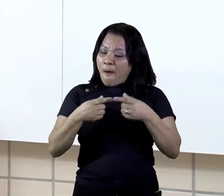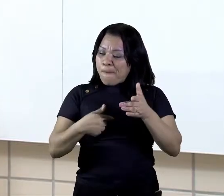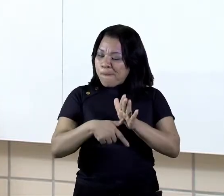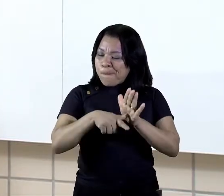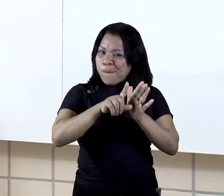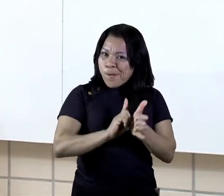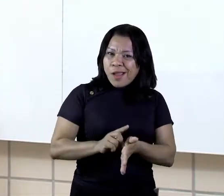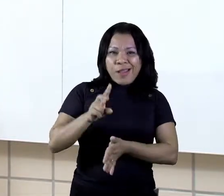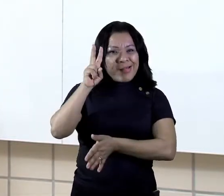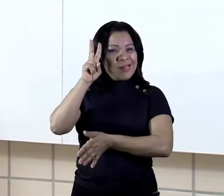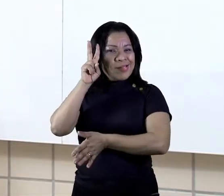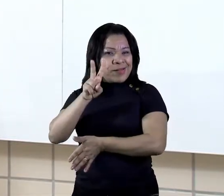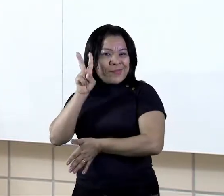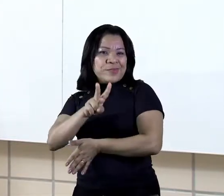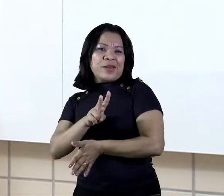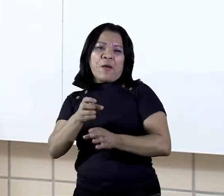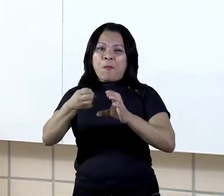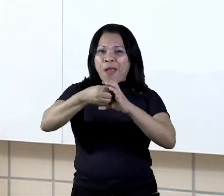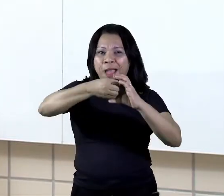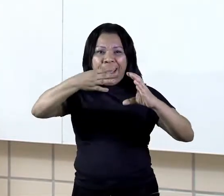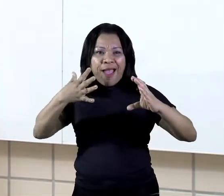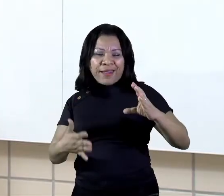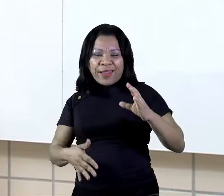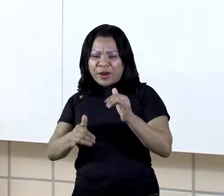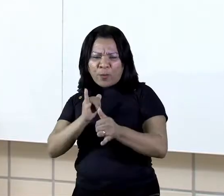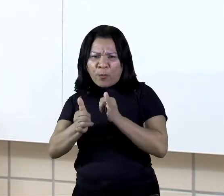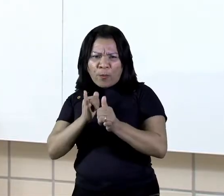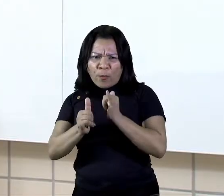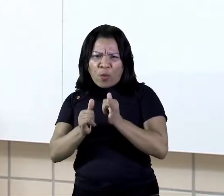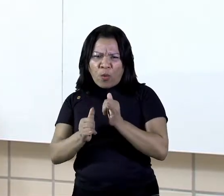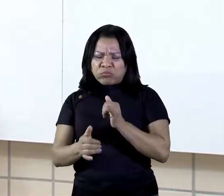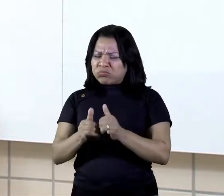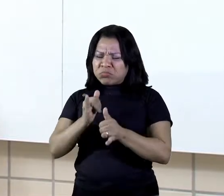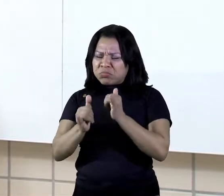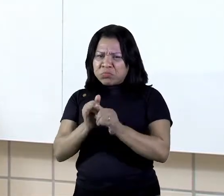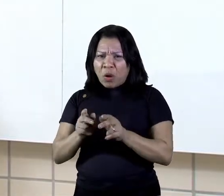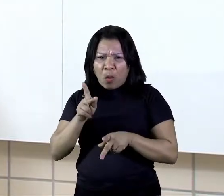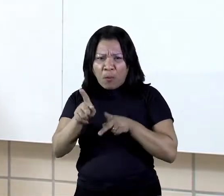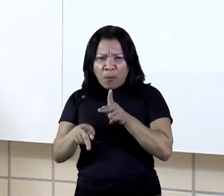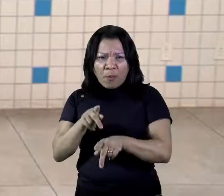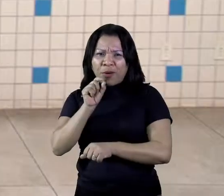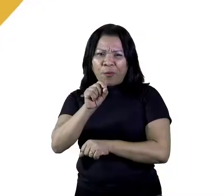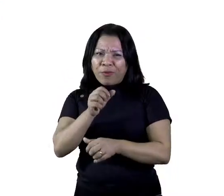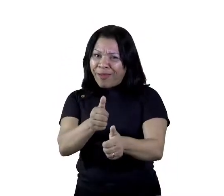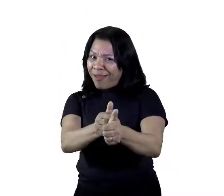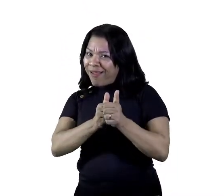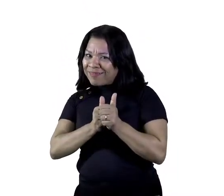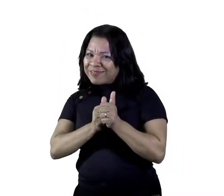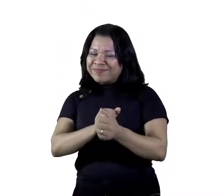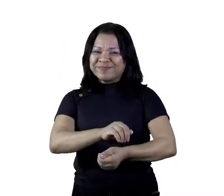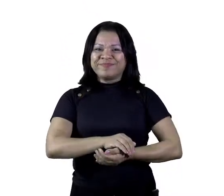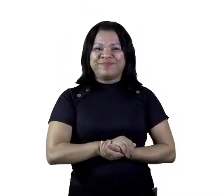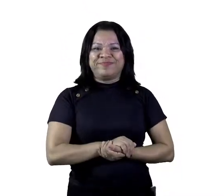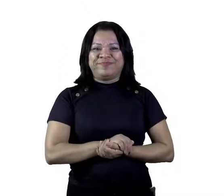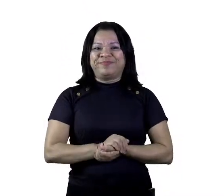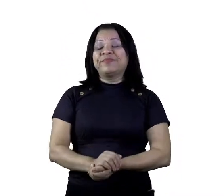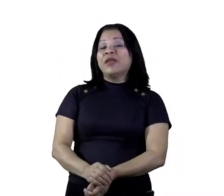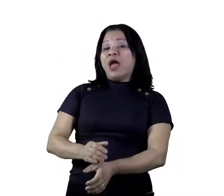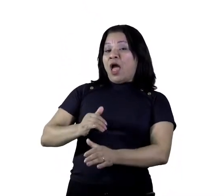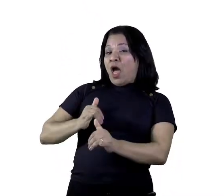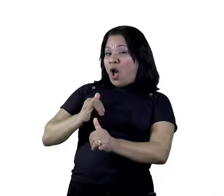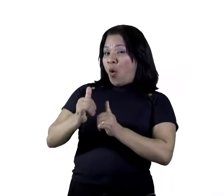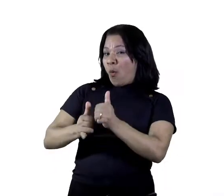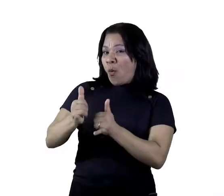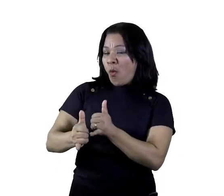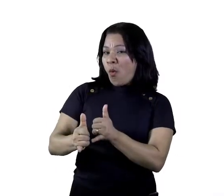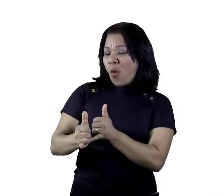pouquinho sobre as características do conto. O que é um conto popular? Acompanhe comigo. Contos populares